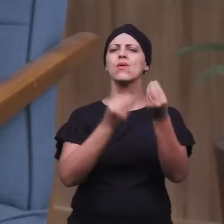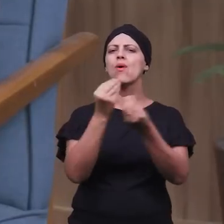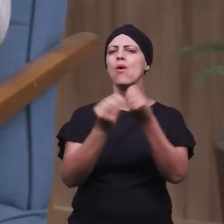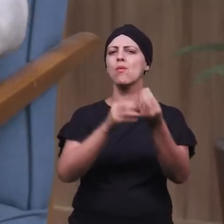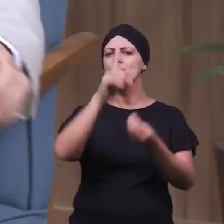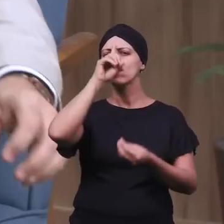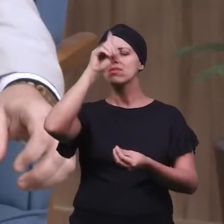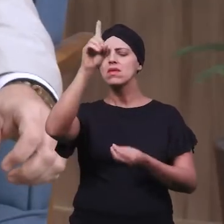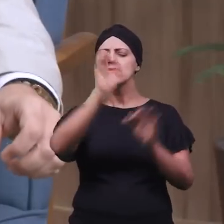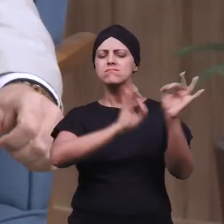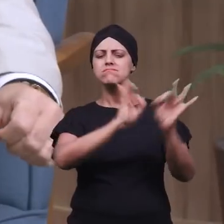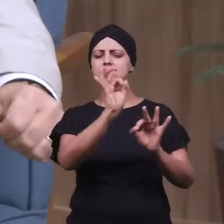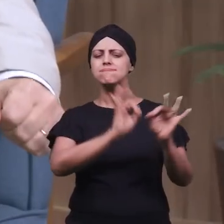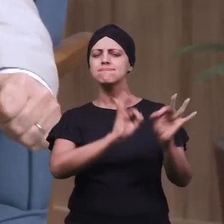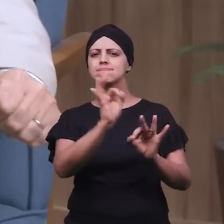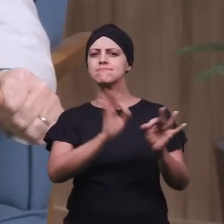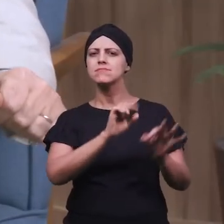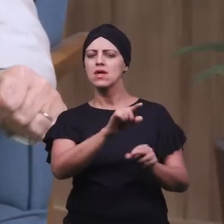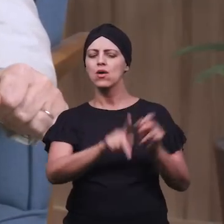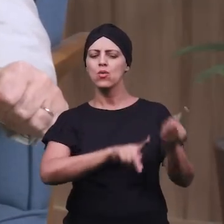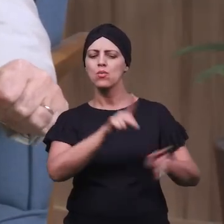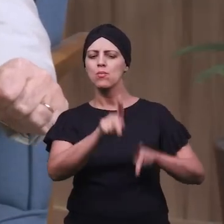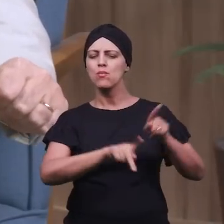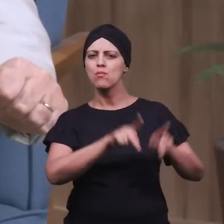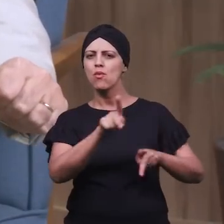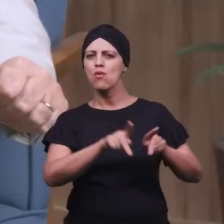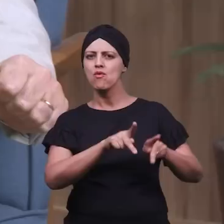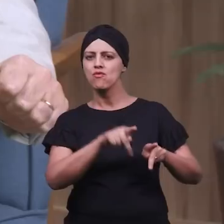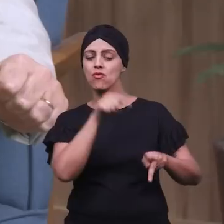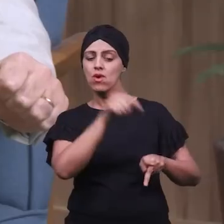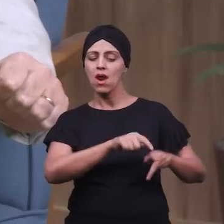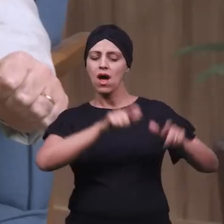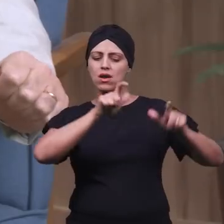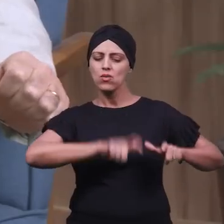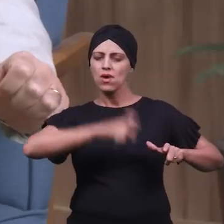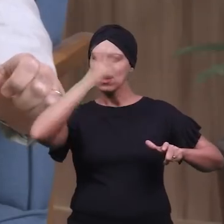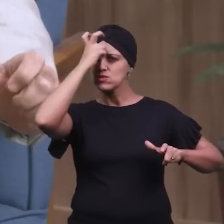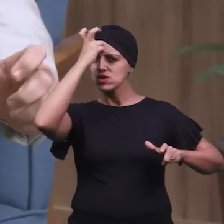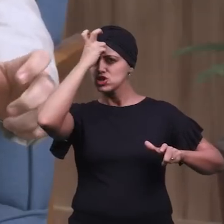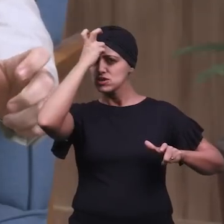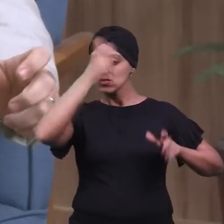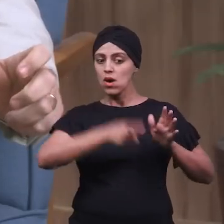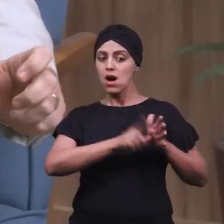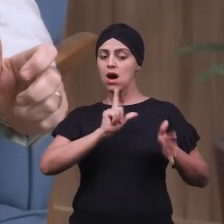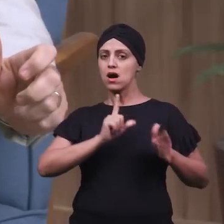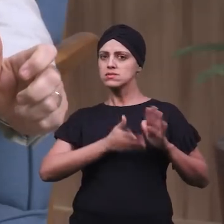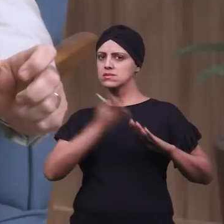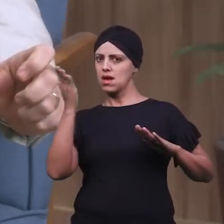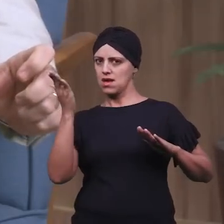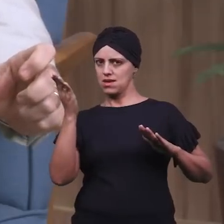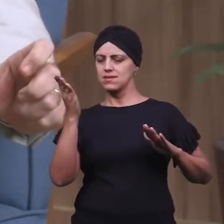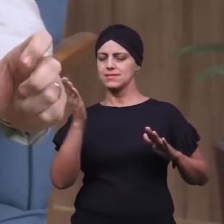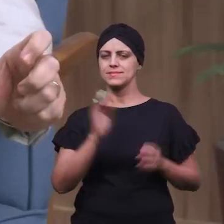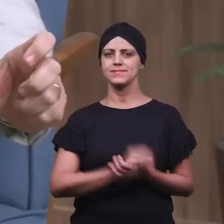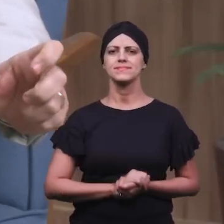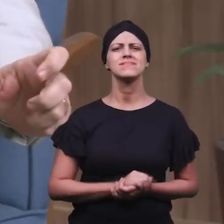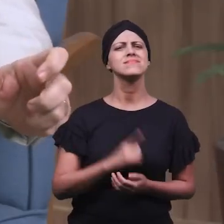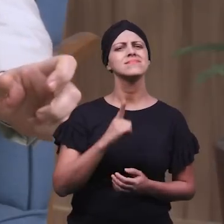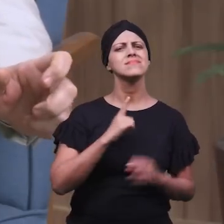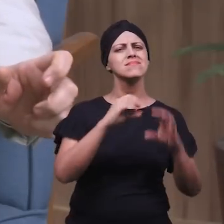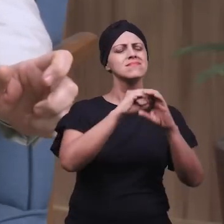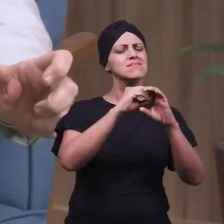Deus e experimentada pelo povo ali no Egito ainda antes da saída. E há